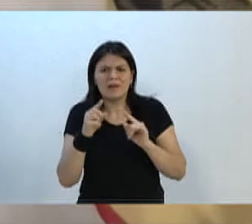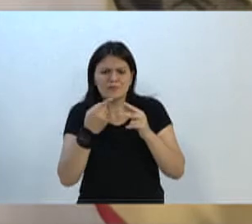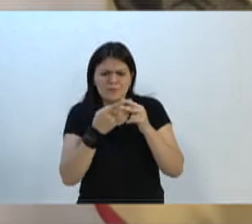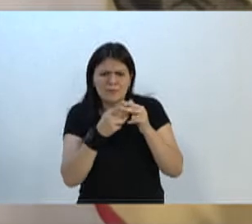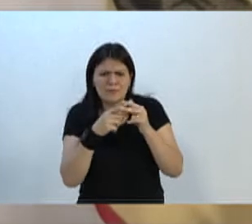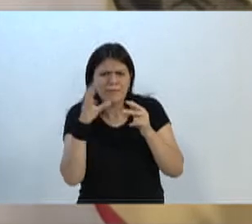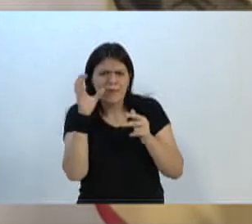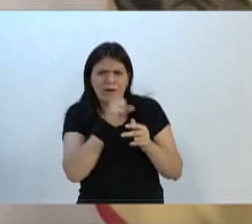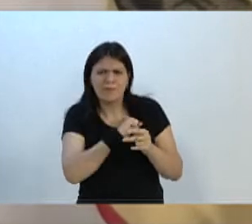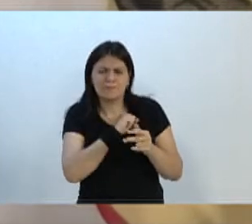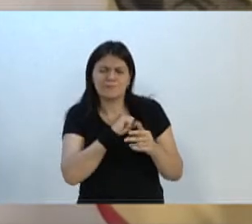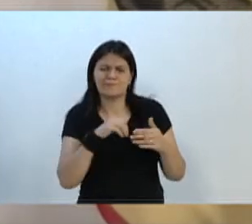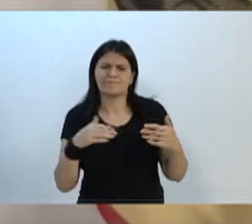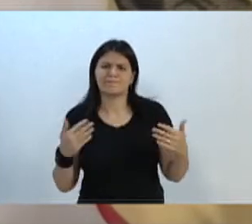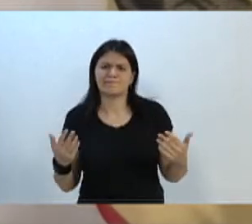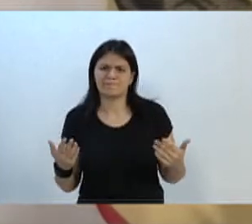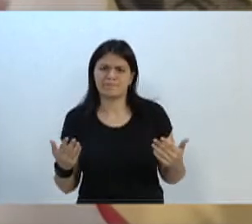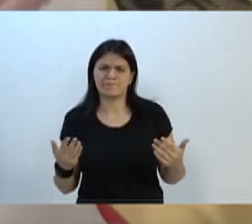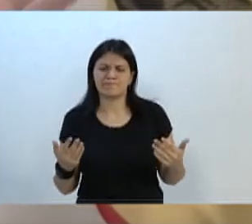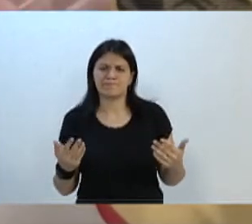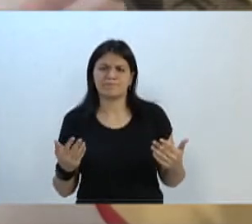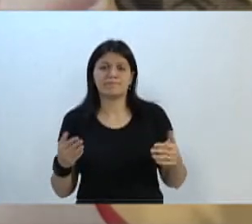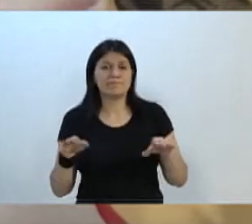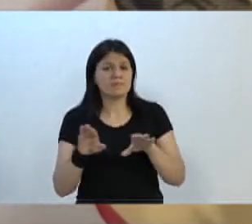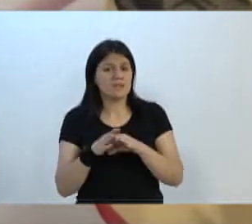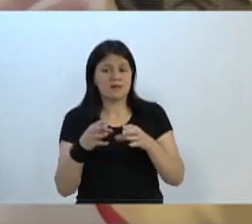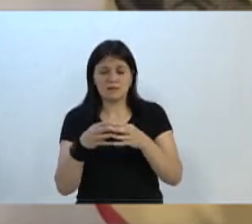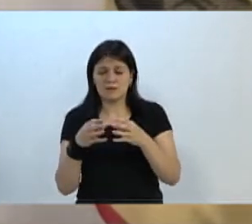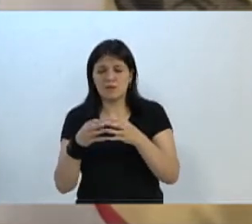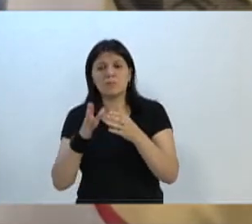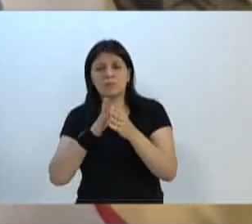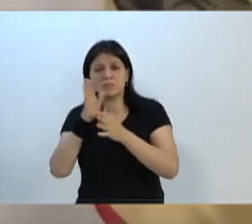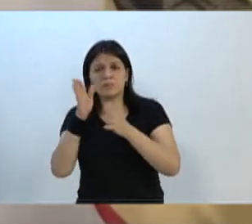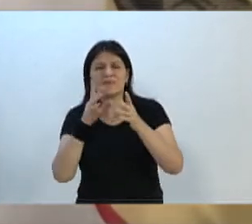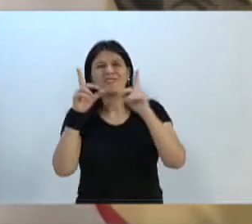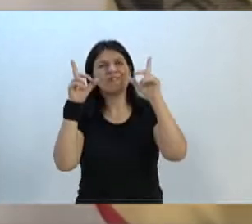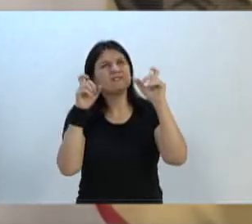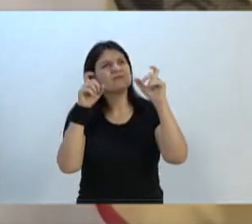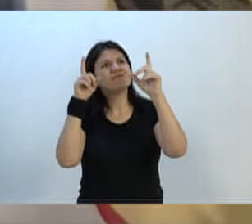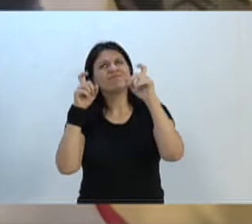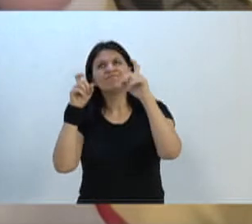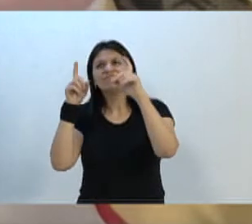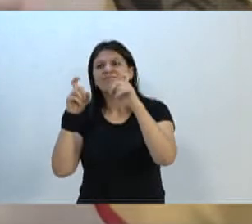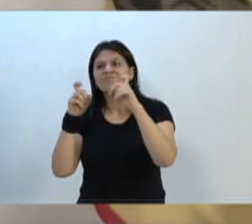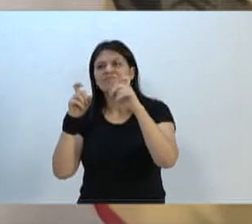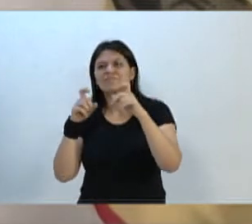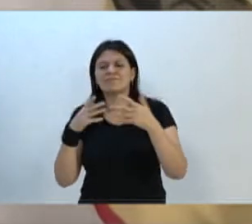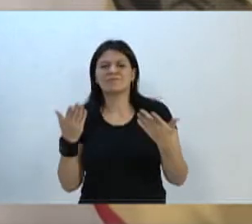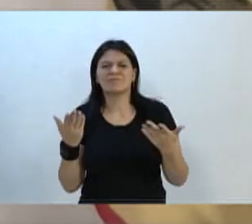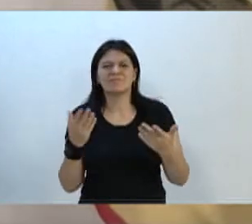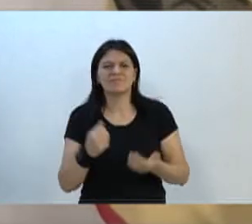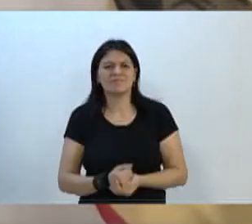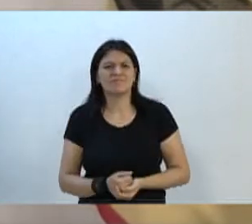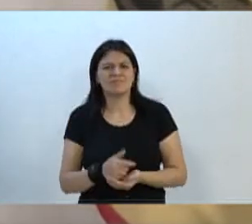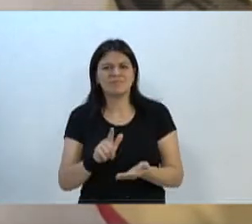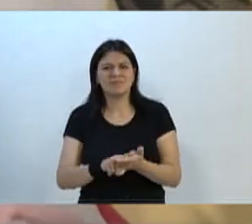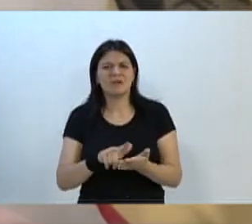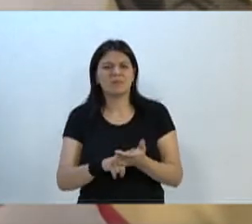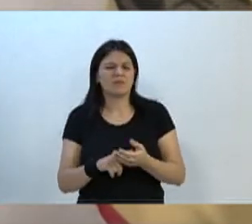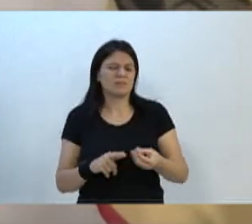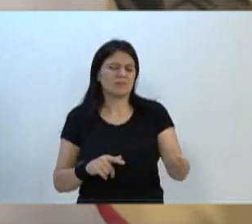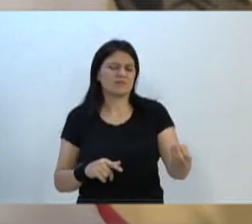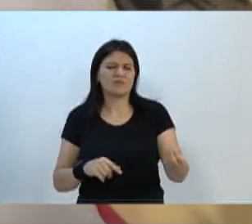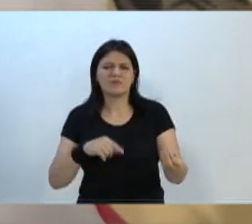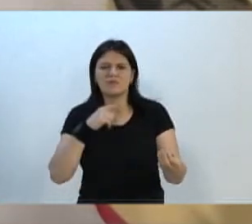conserto rápido e as equipes vão lá de vez em quando bate foto deixa um papel com a gente mas